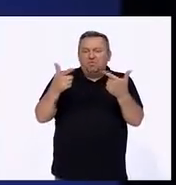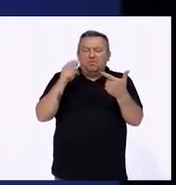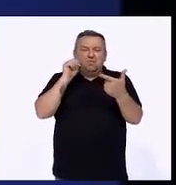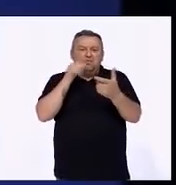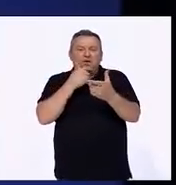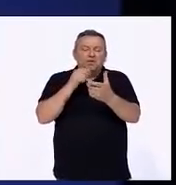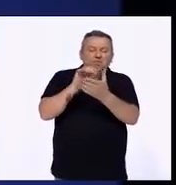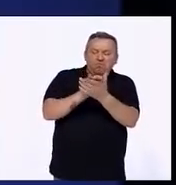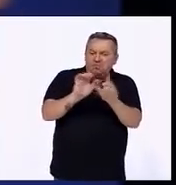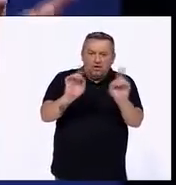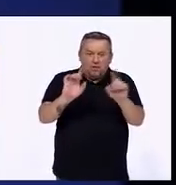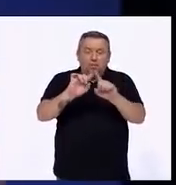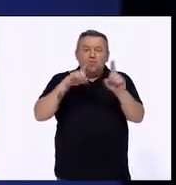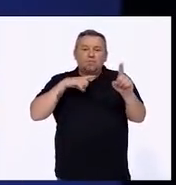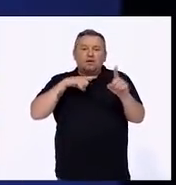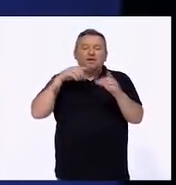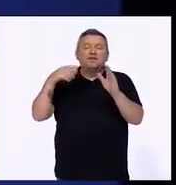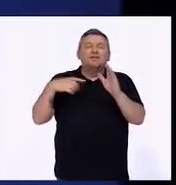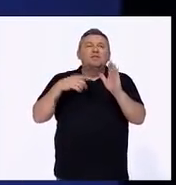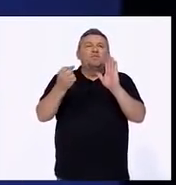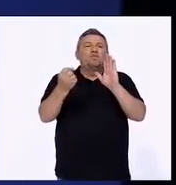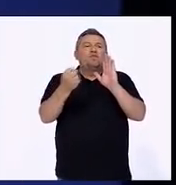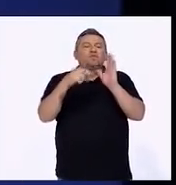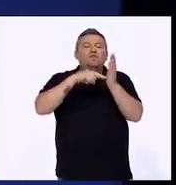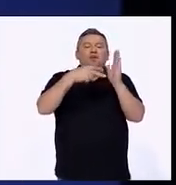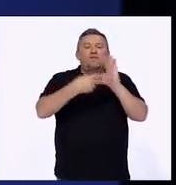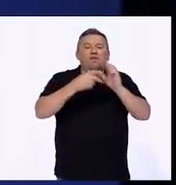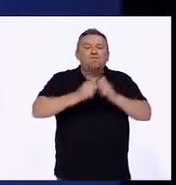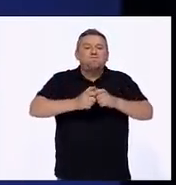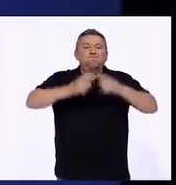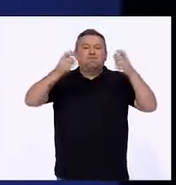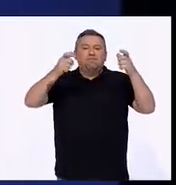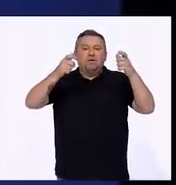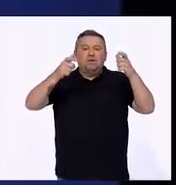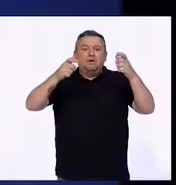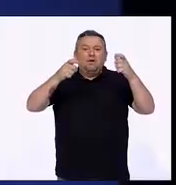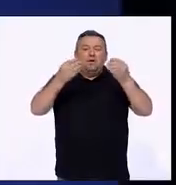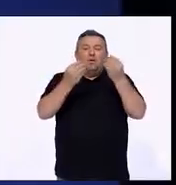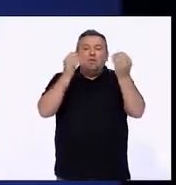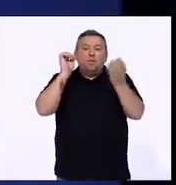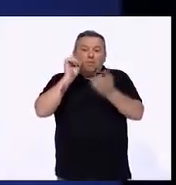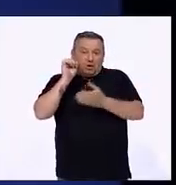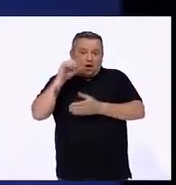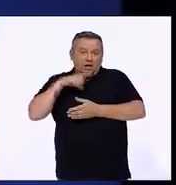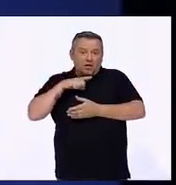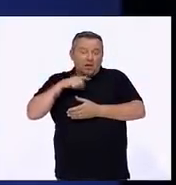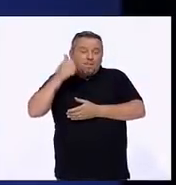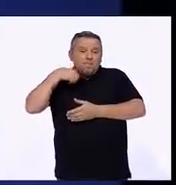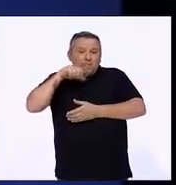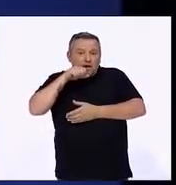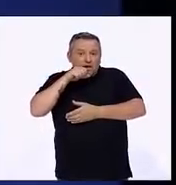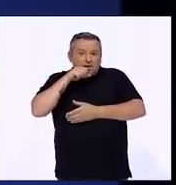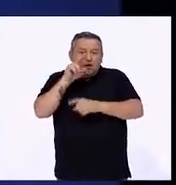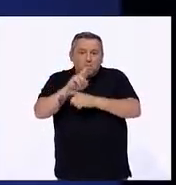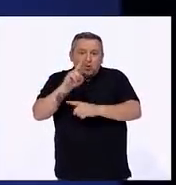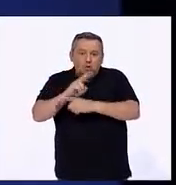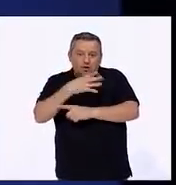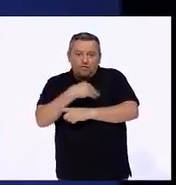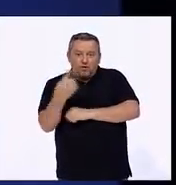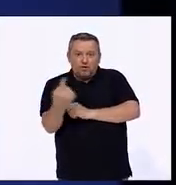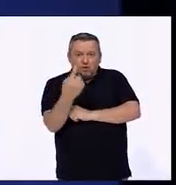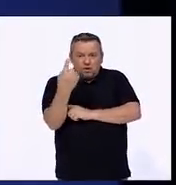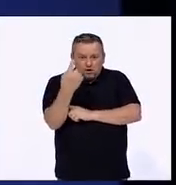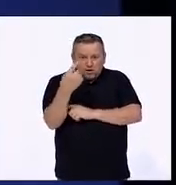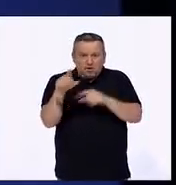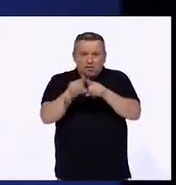voto num sentido muito mais amplo do que isso. Quer dizer, existe como uma mulher que é mãe e que cria o filho sozinha, votar em alguém que diz